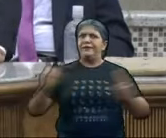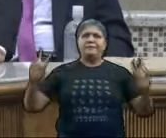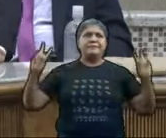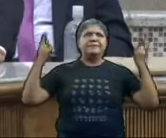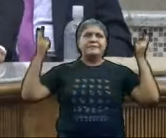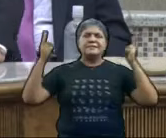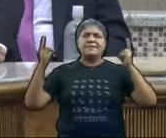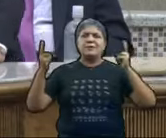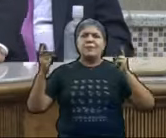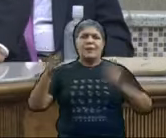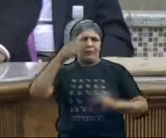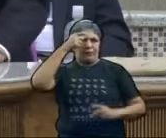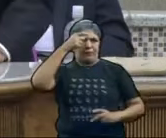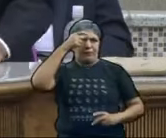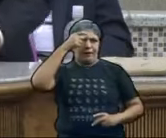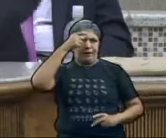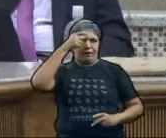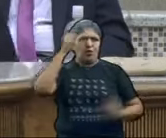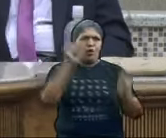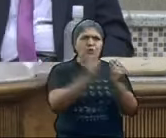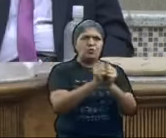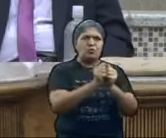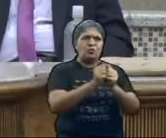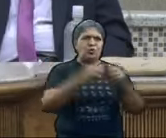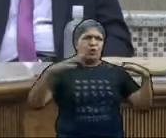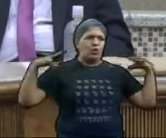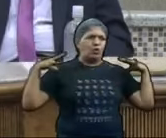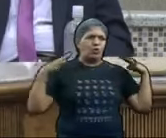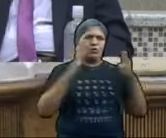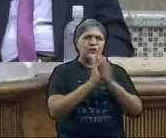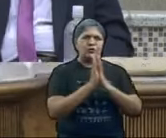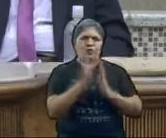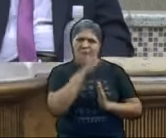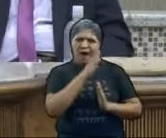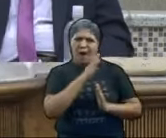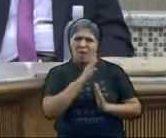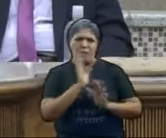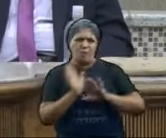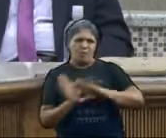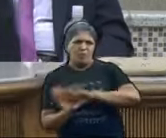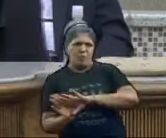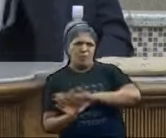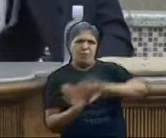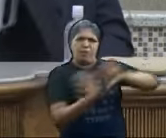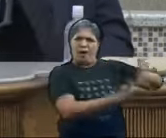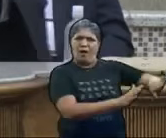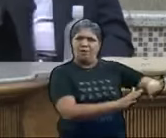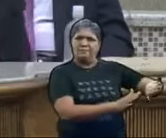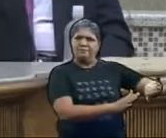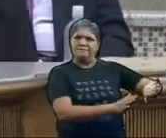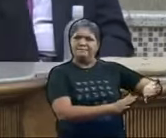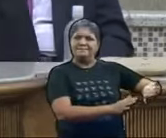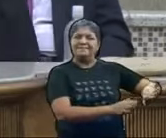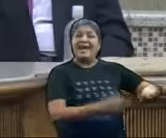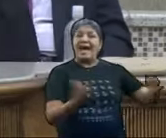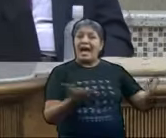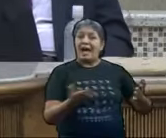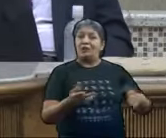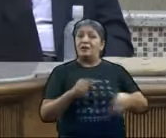da revelação de Deus aos homens. Aquele paraíso que fora perdido lá no